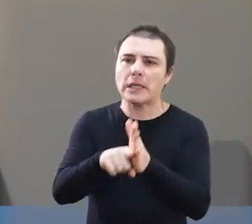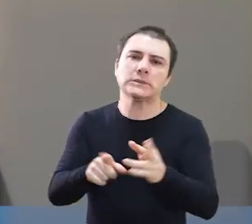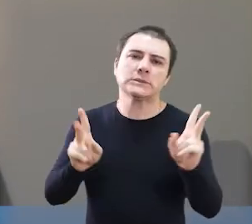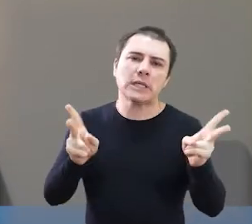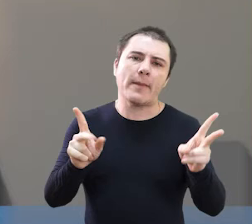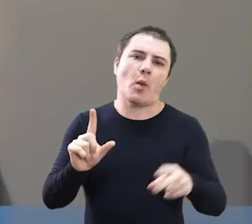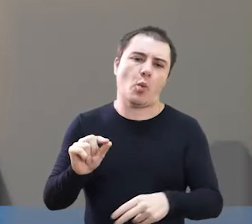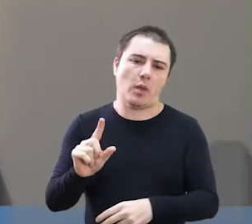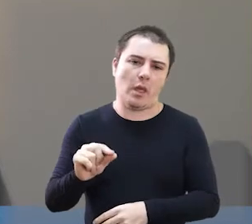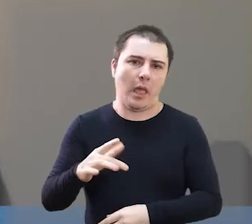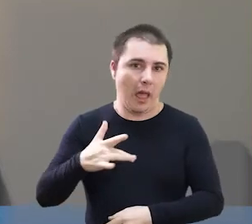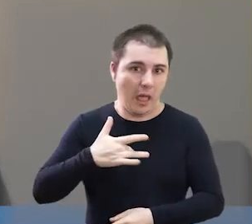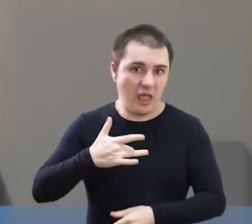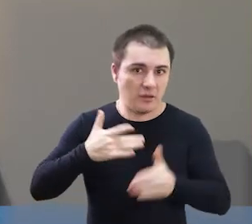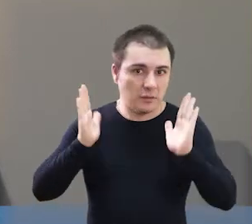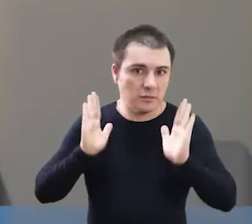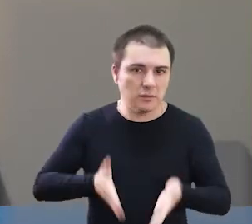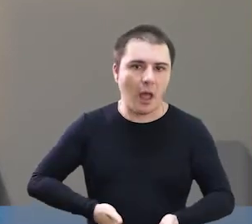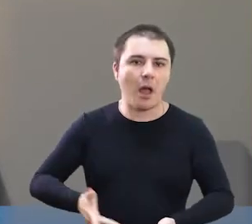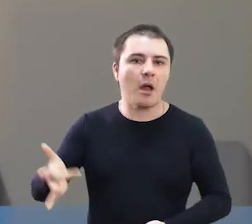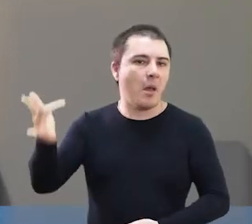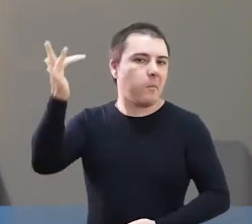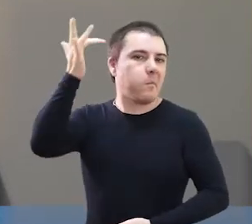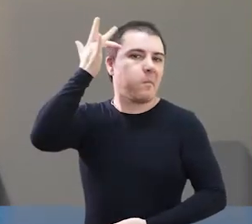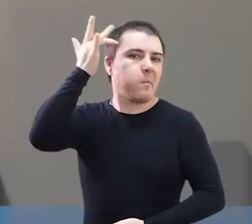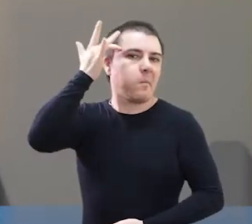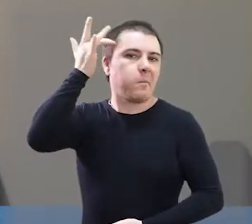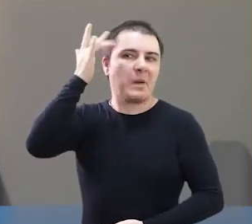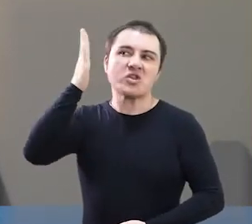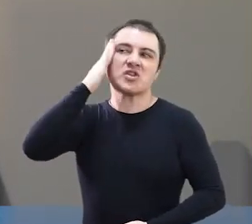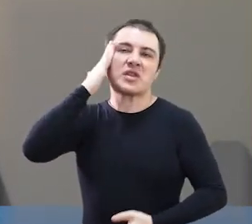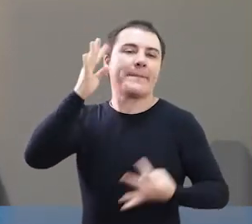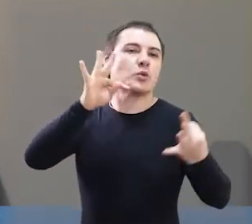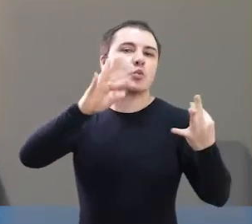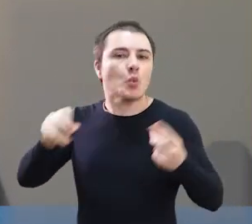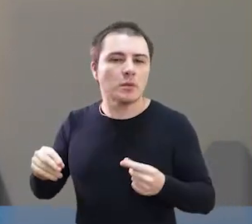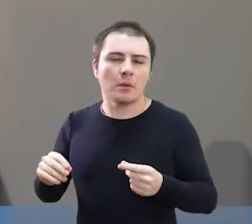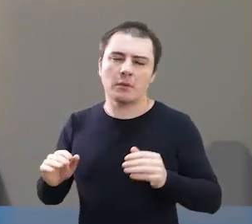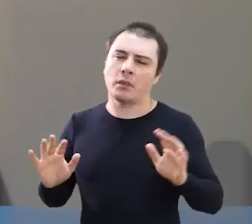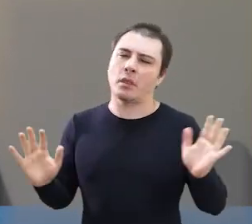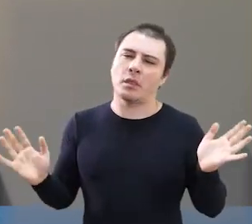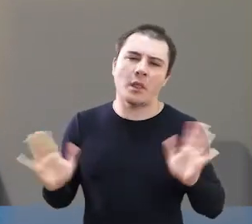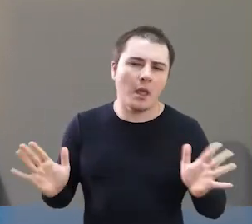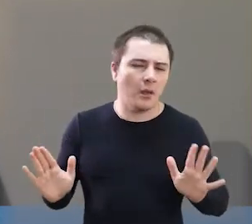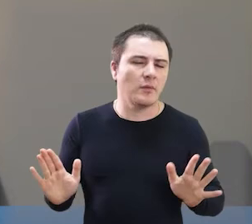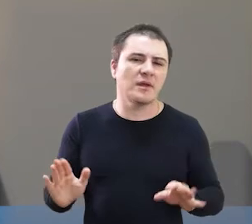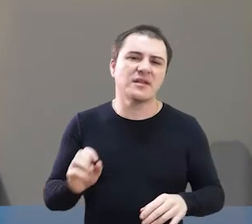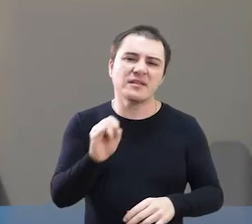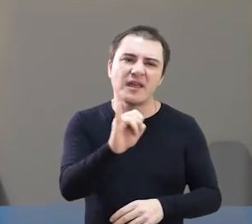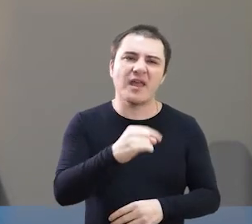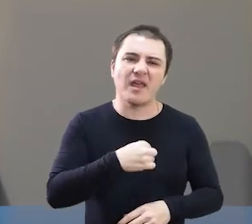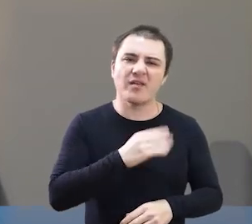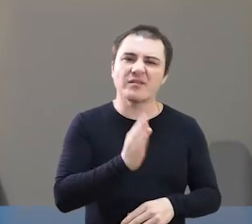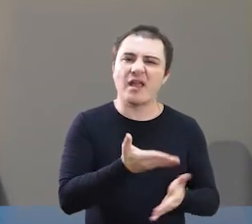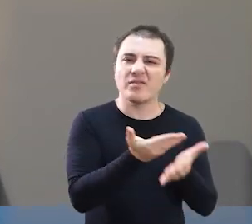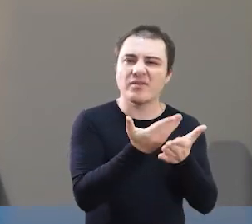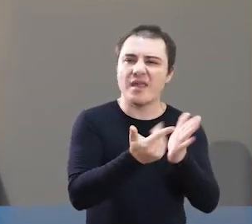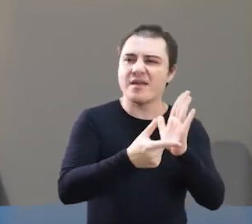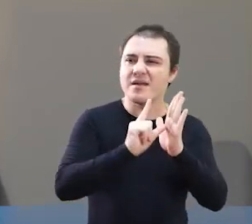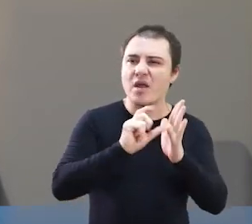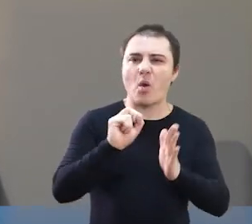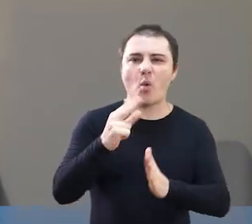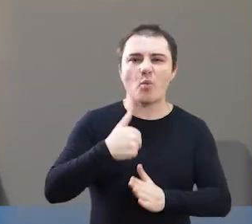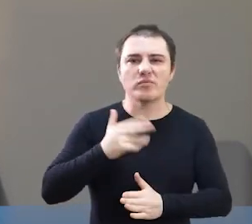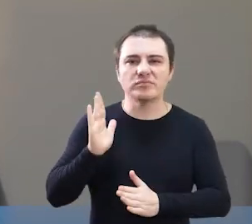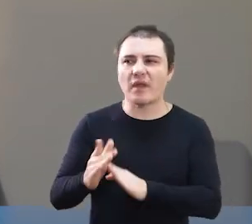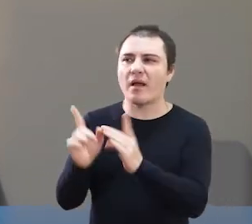eu nunca tenho essa postura de achar que eu sei tudo, mesmo que foi um caso que eu já vi na faculdade ou que eu